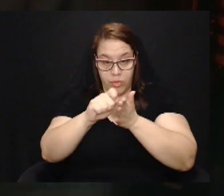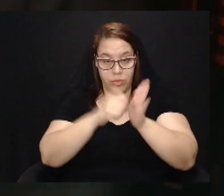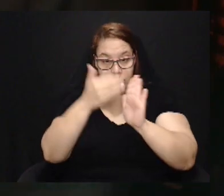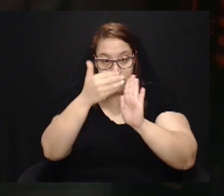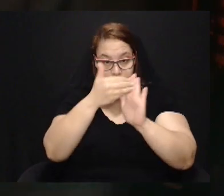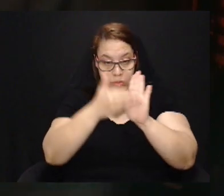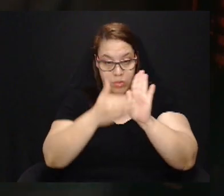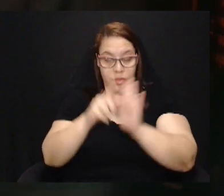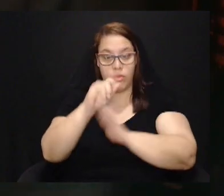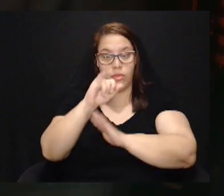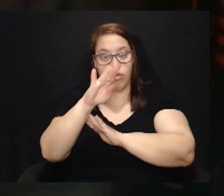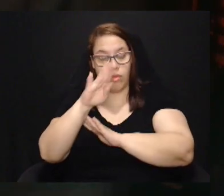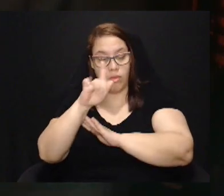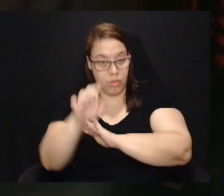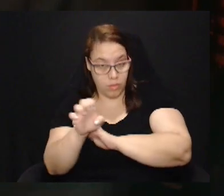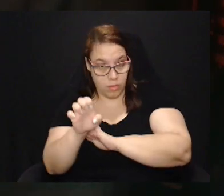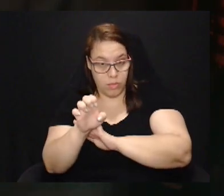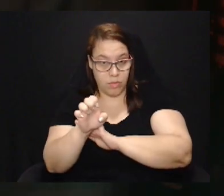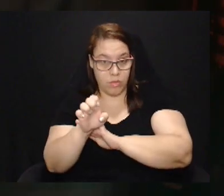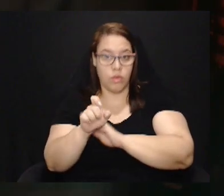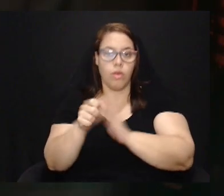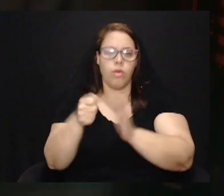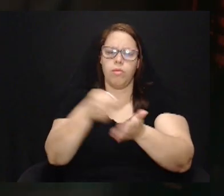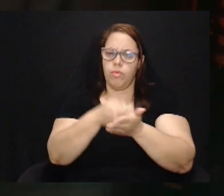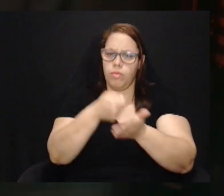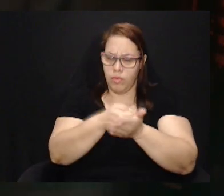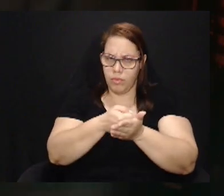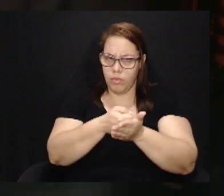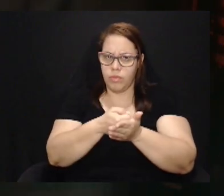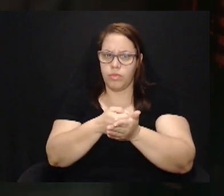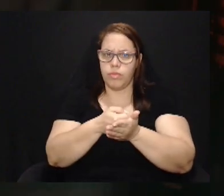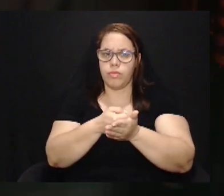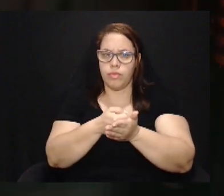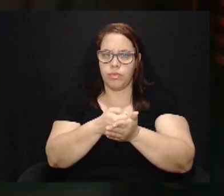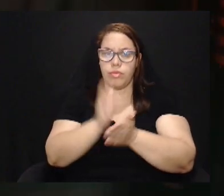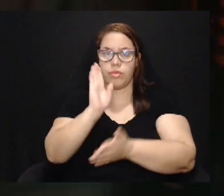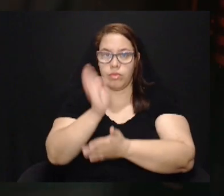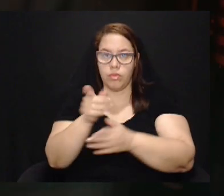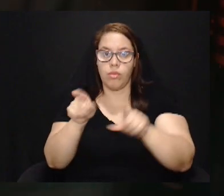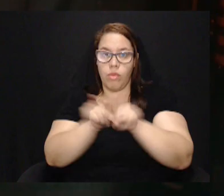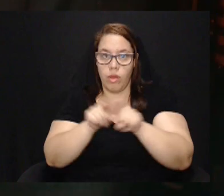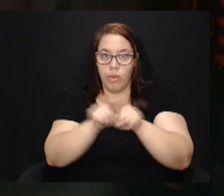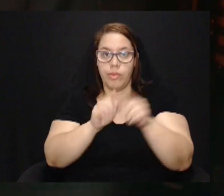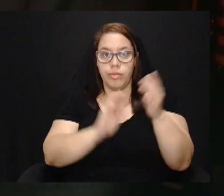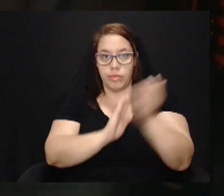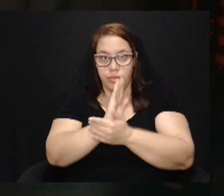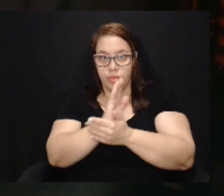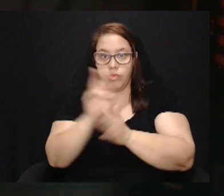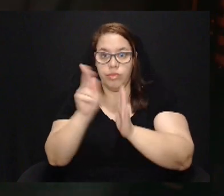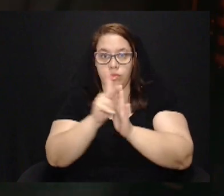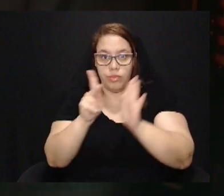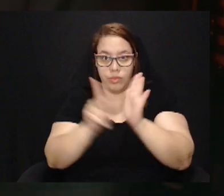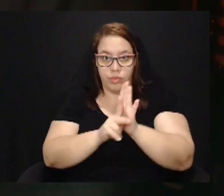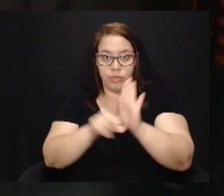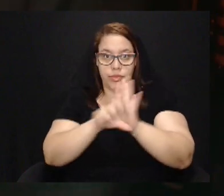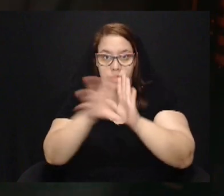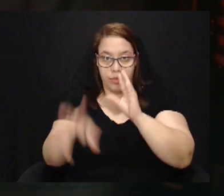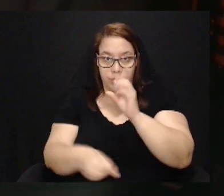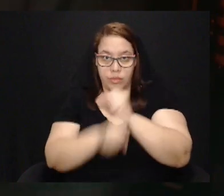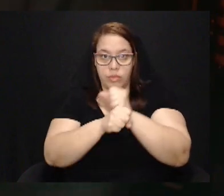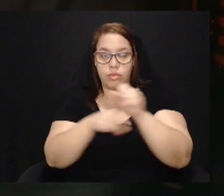e mecanismos de validação e recurso. Já também foi aprovado o projeto de lei complementar, também do